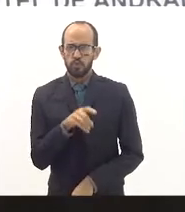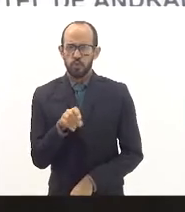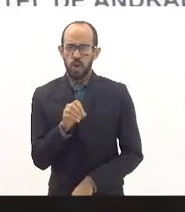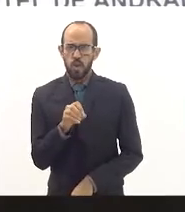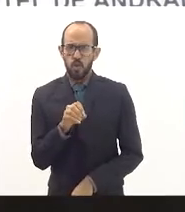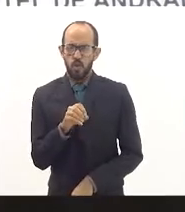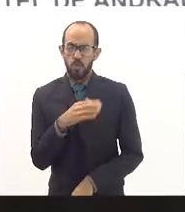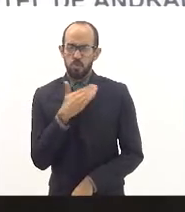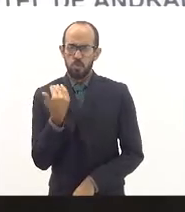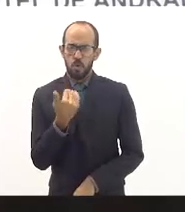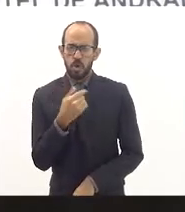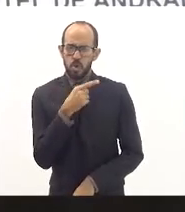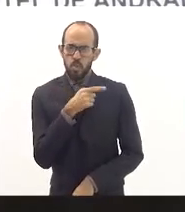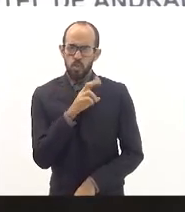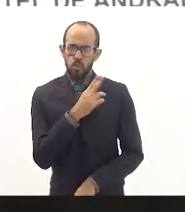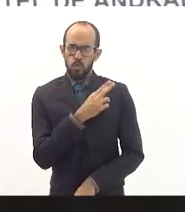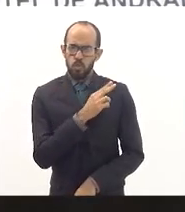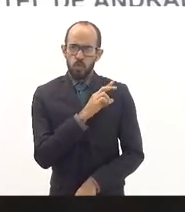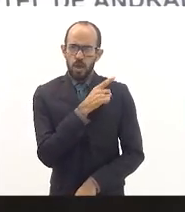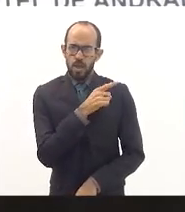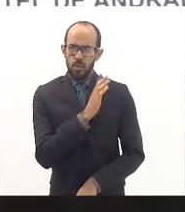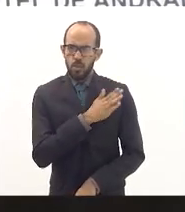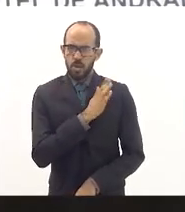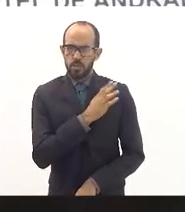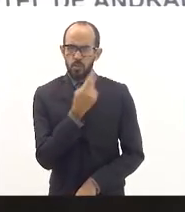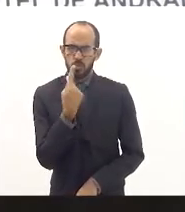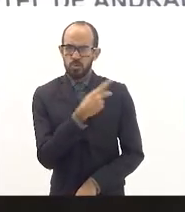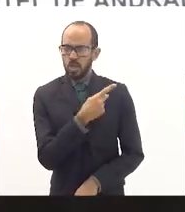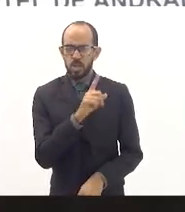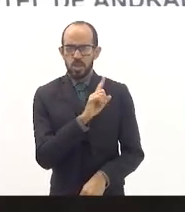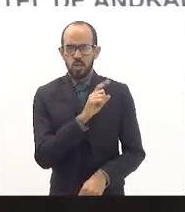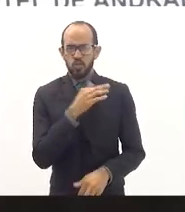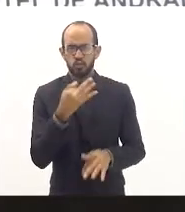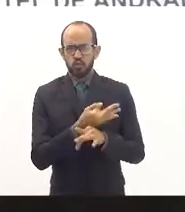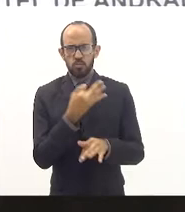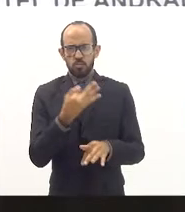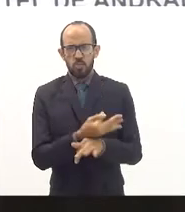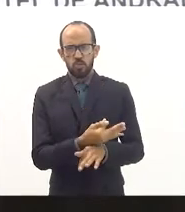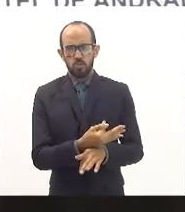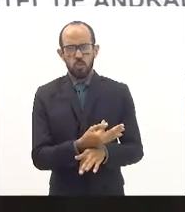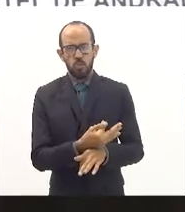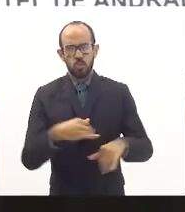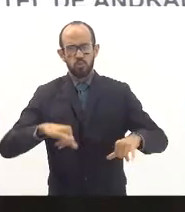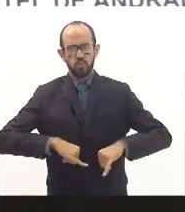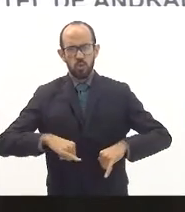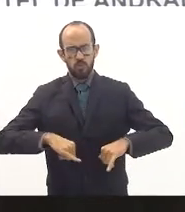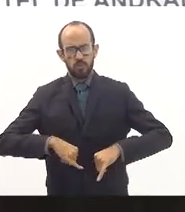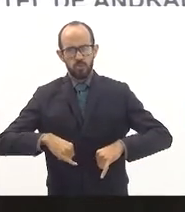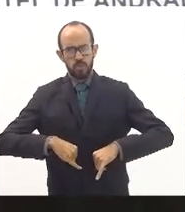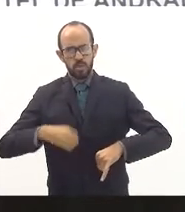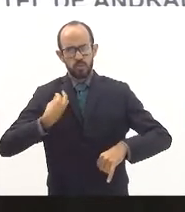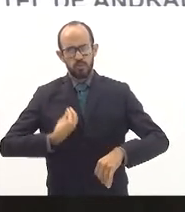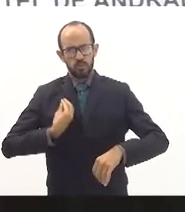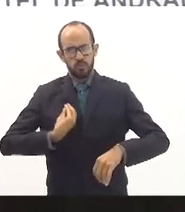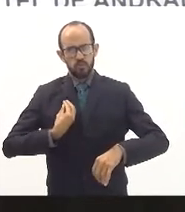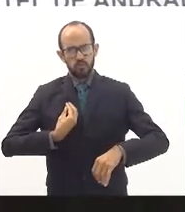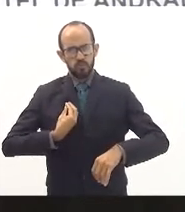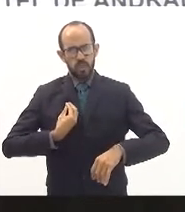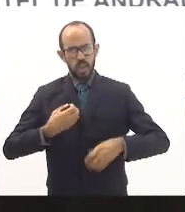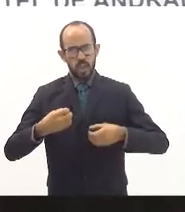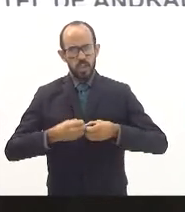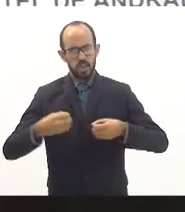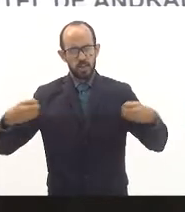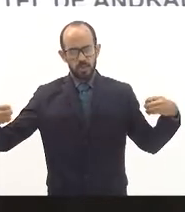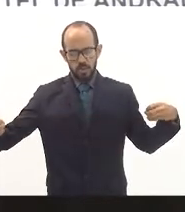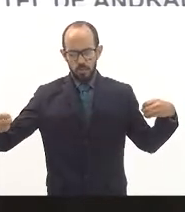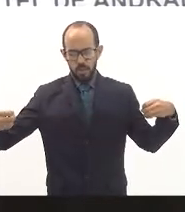no Uruguai. Seu coração não resistiu ao sofrimento de viver longe da pátria que